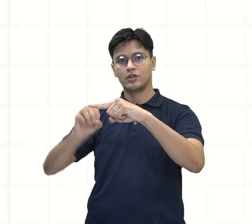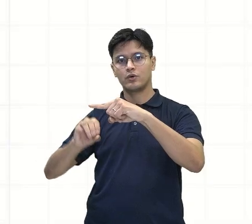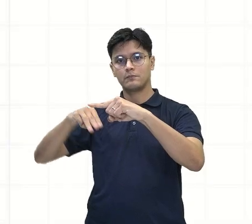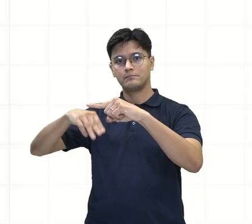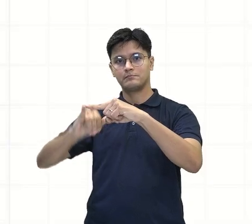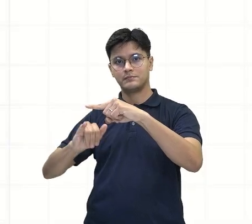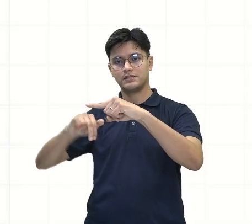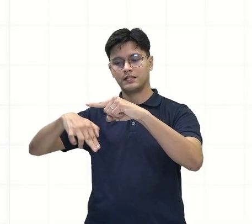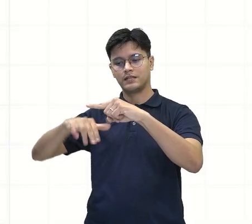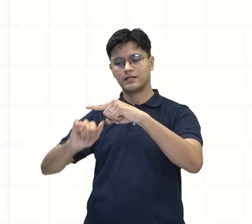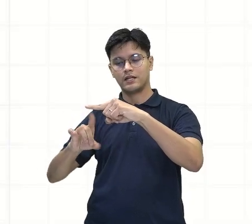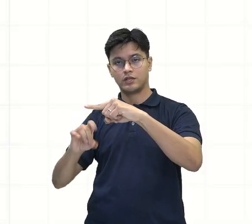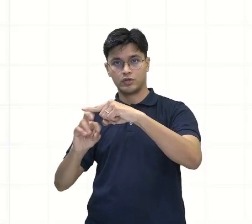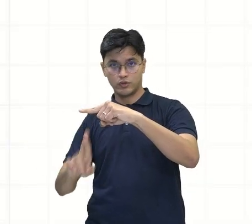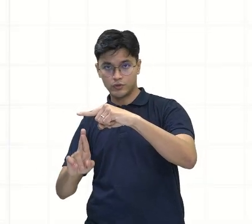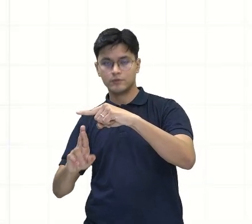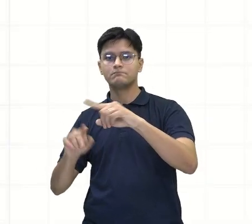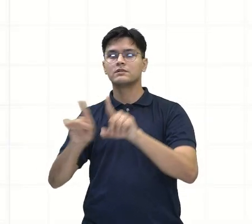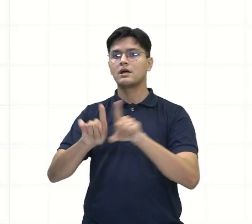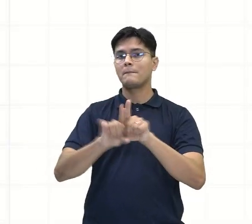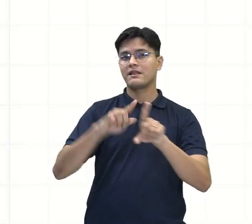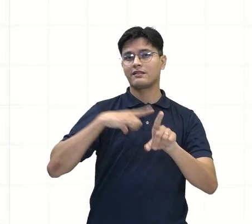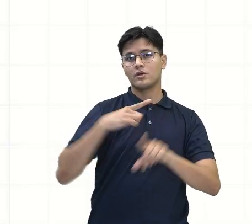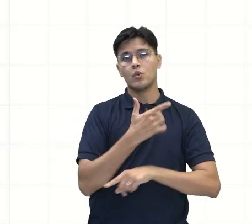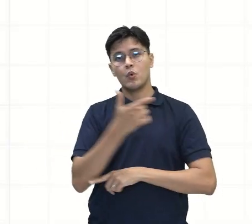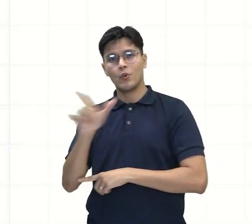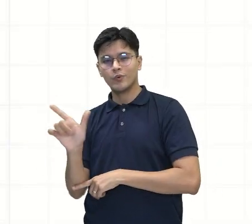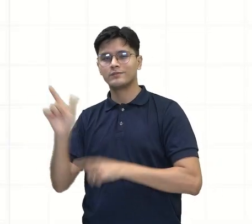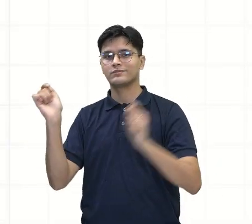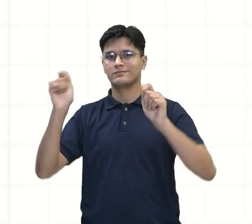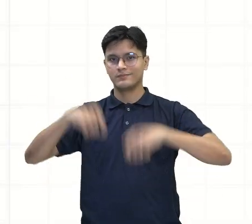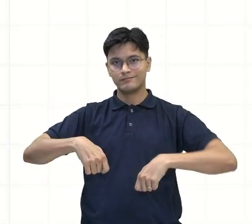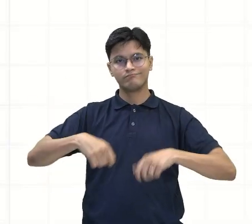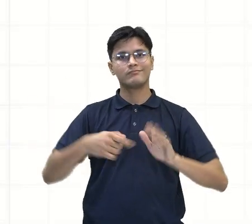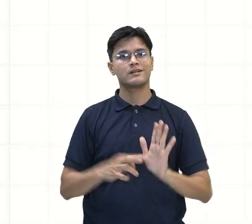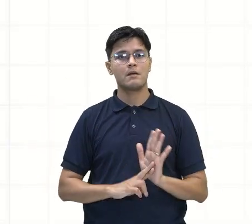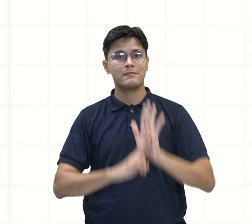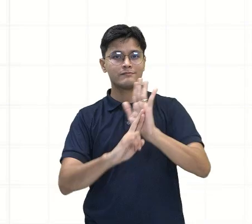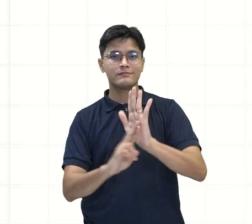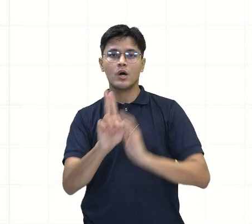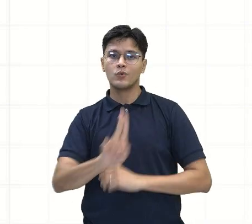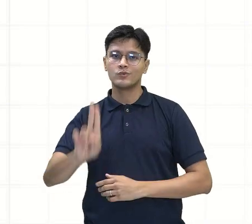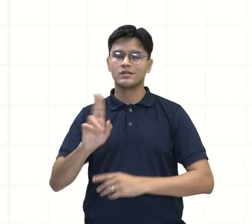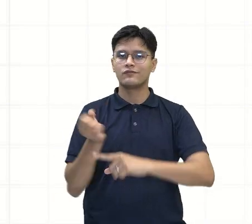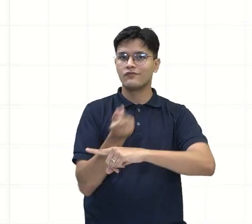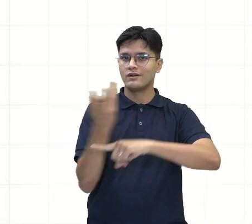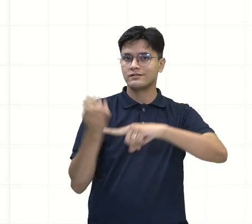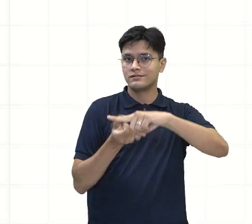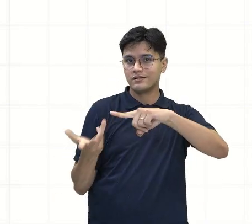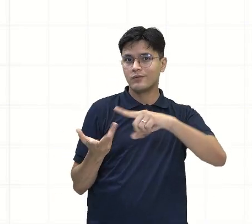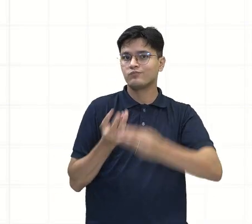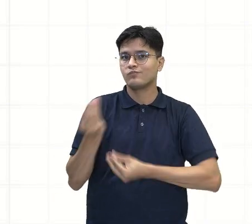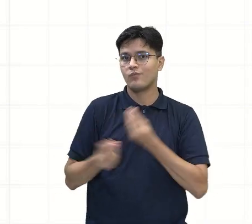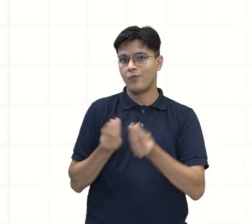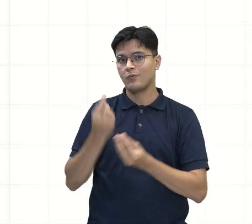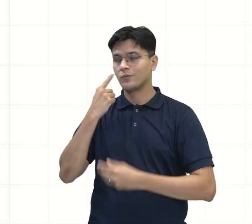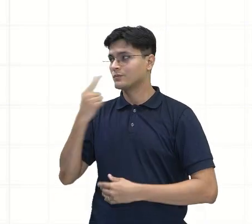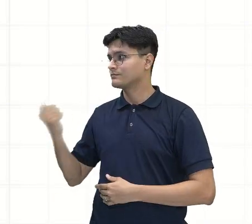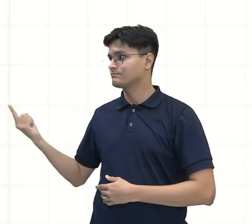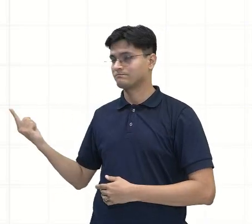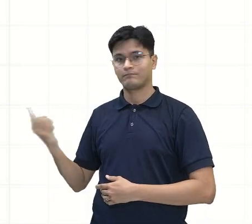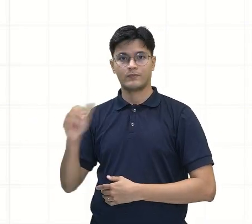também é dessa maneira, ó, A, dois pontos, B. O que significa isso? A está para